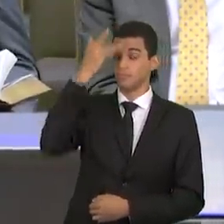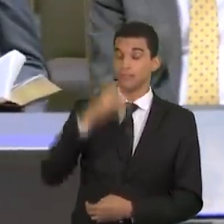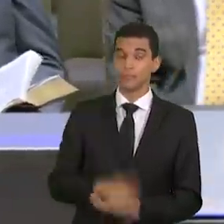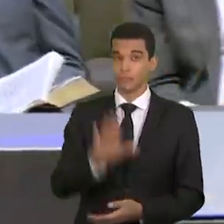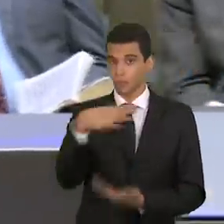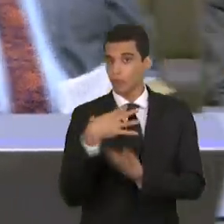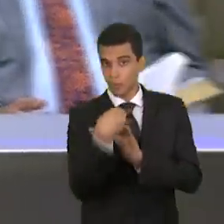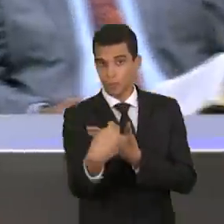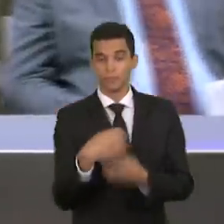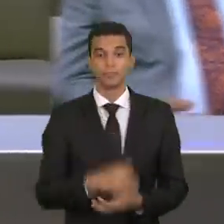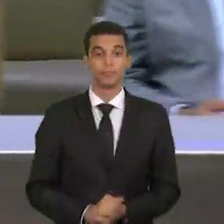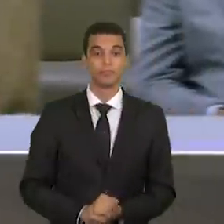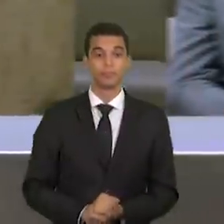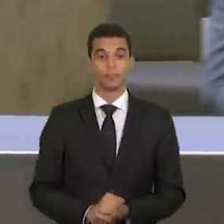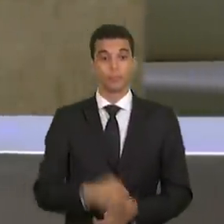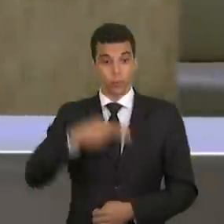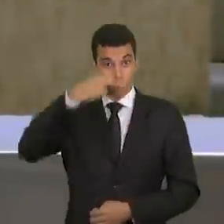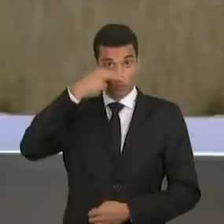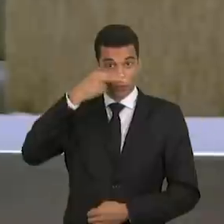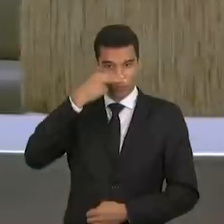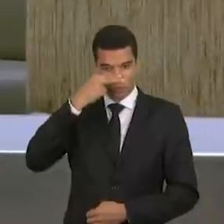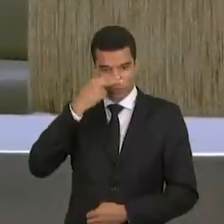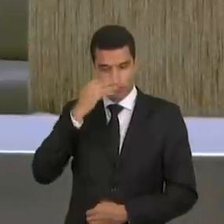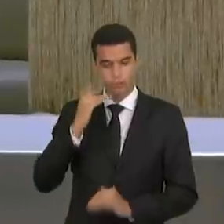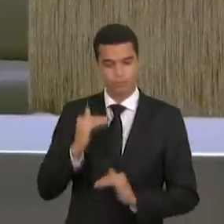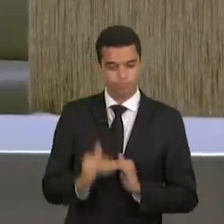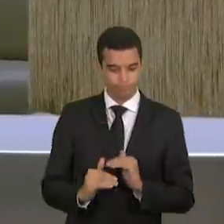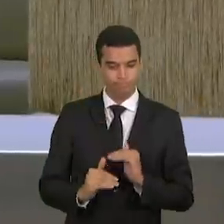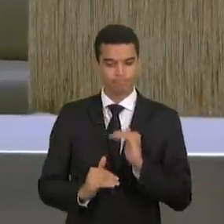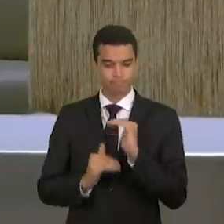Diga comigo. Quem está sendo aperfeiçoado